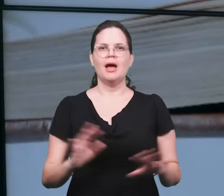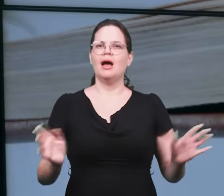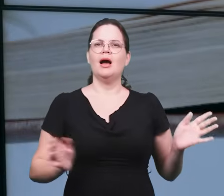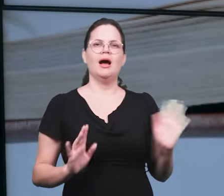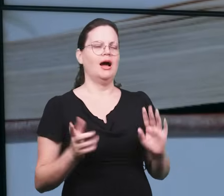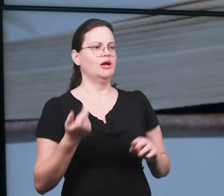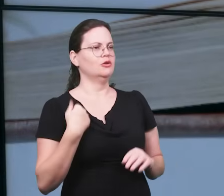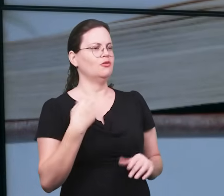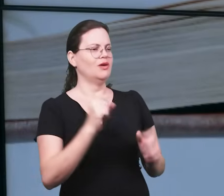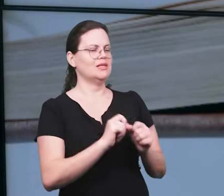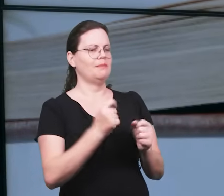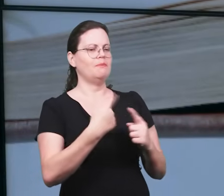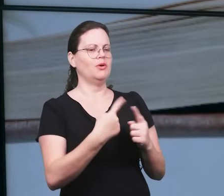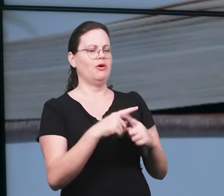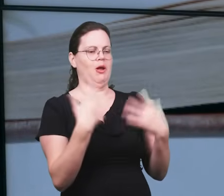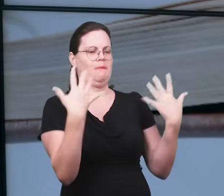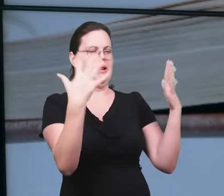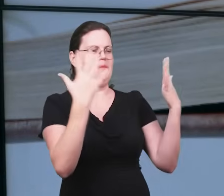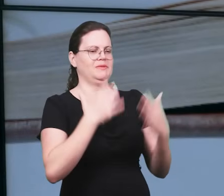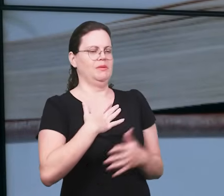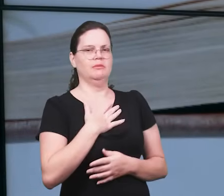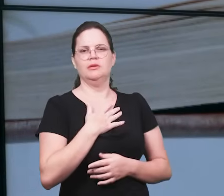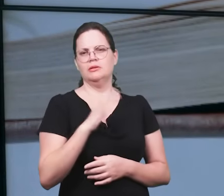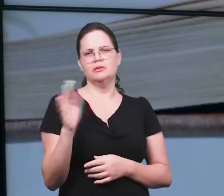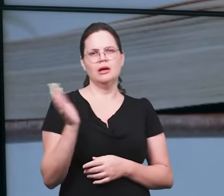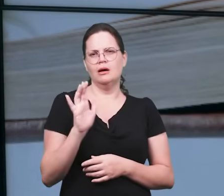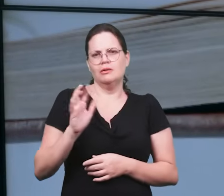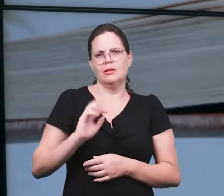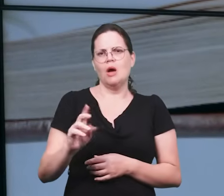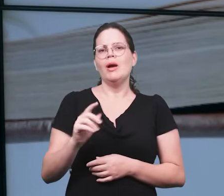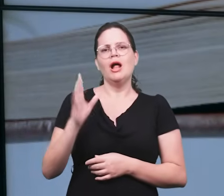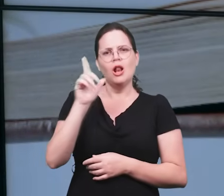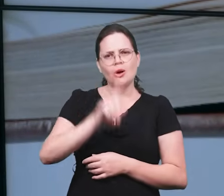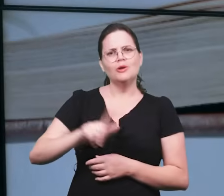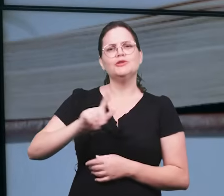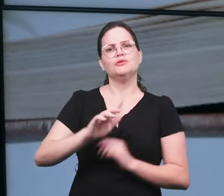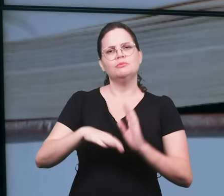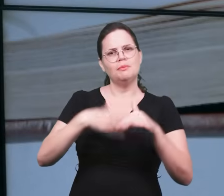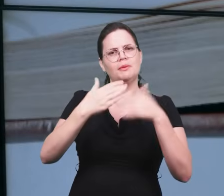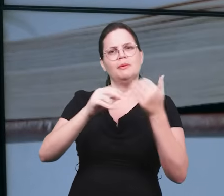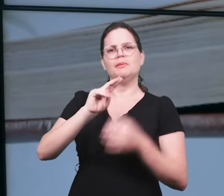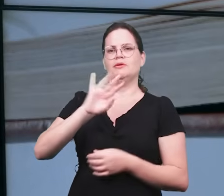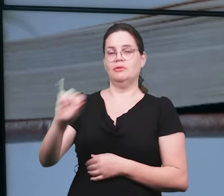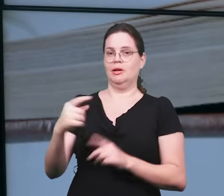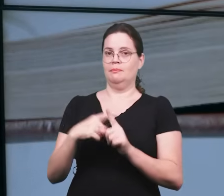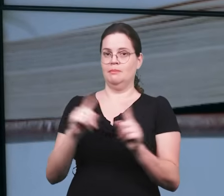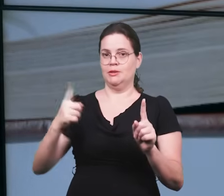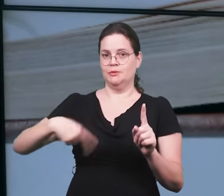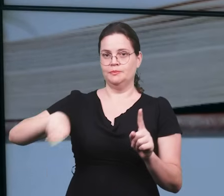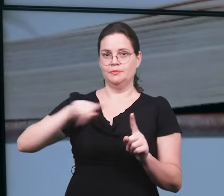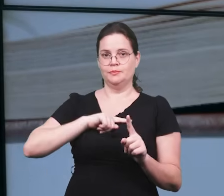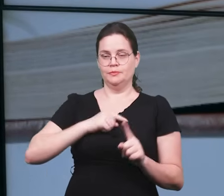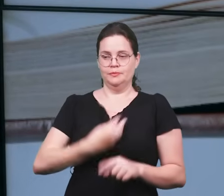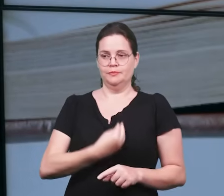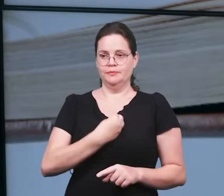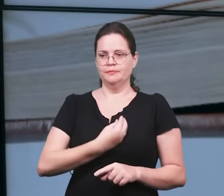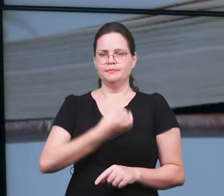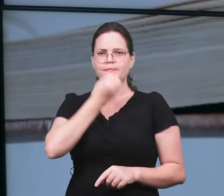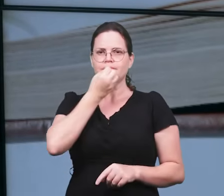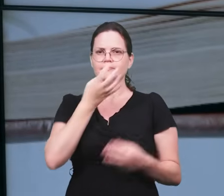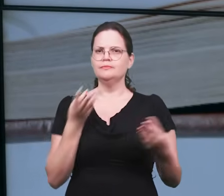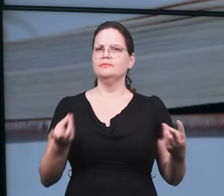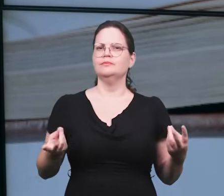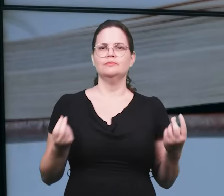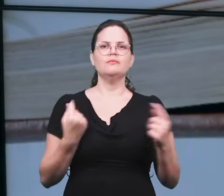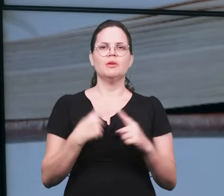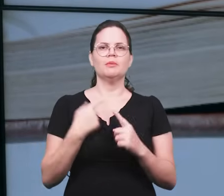um reconhecimento. Profissionalmente nós vamos crescer, é claro, mas nós fazemos tudo na nossa vida porque nós